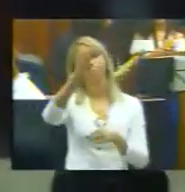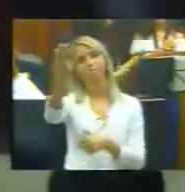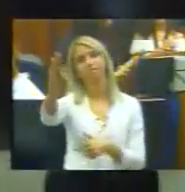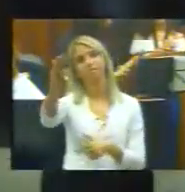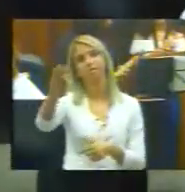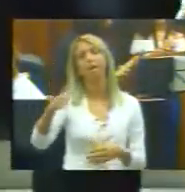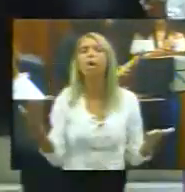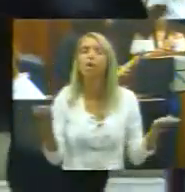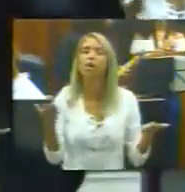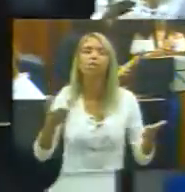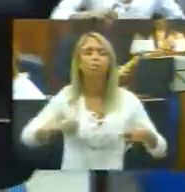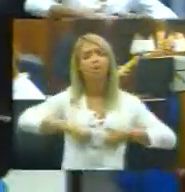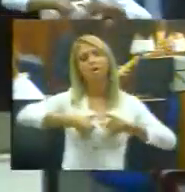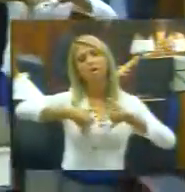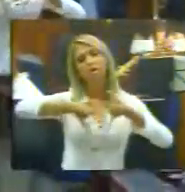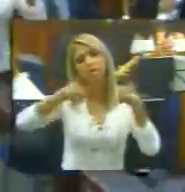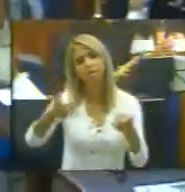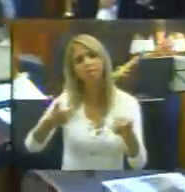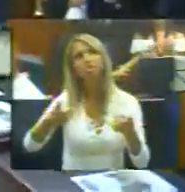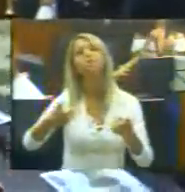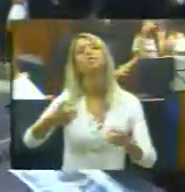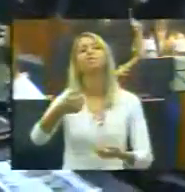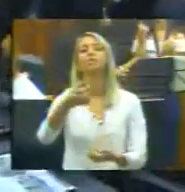muita alegria, eu presido